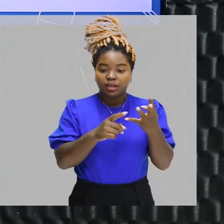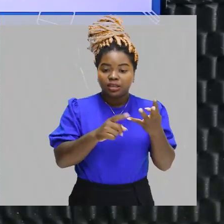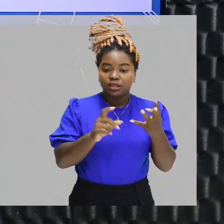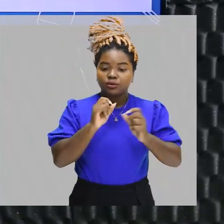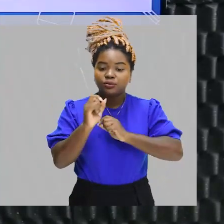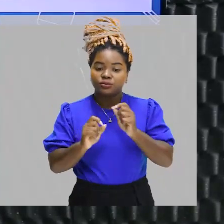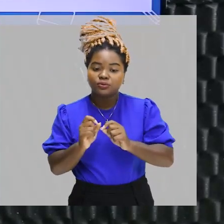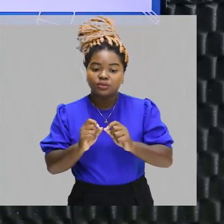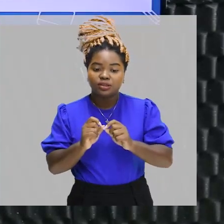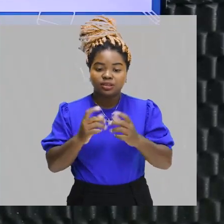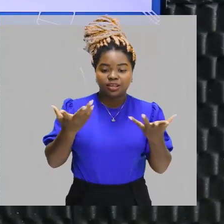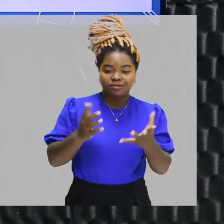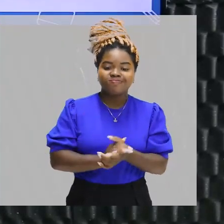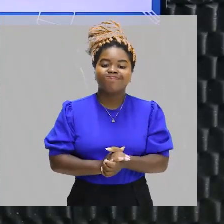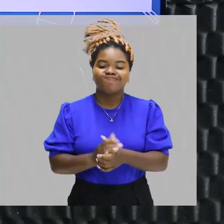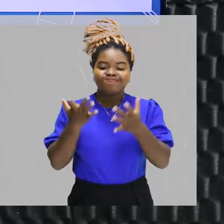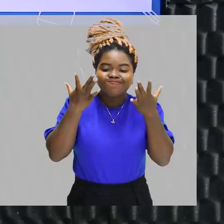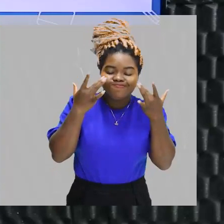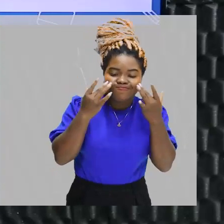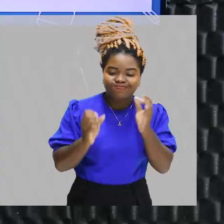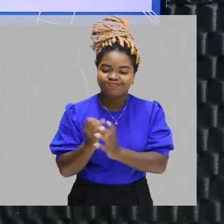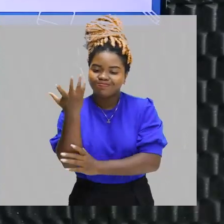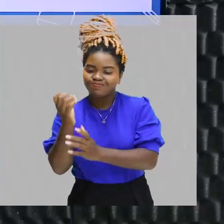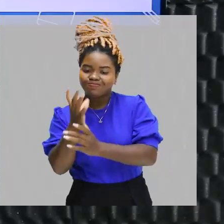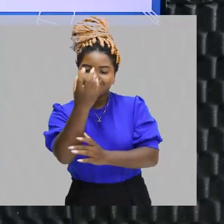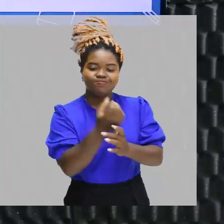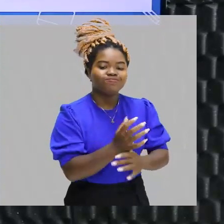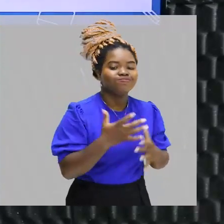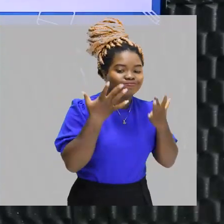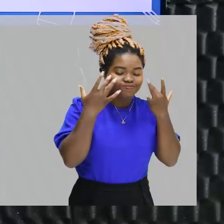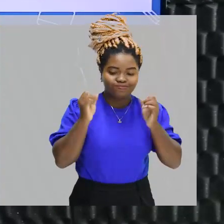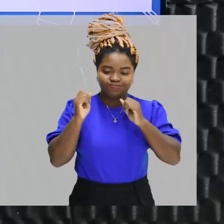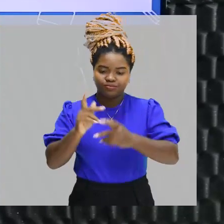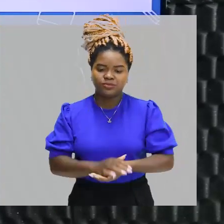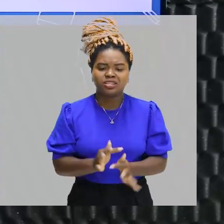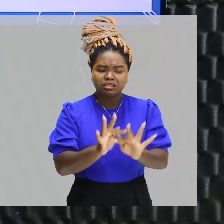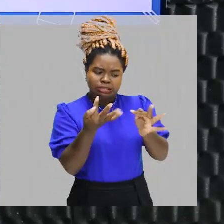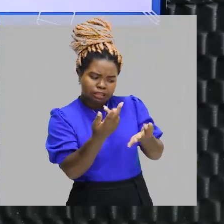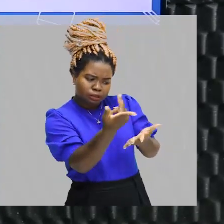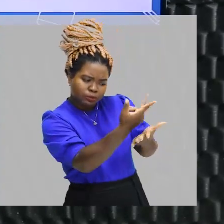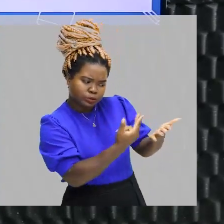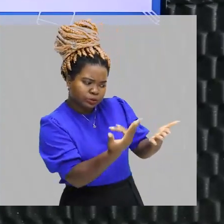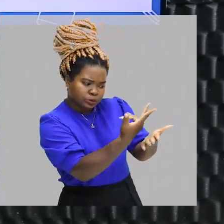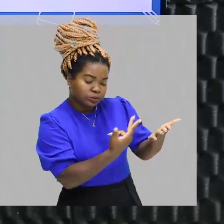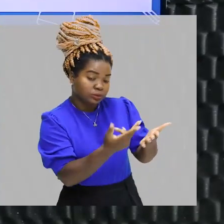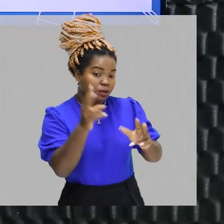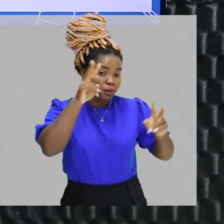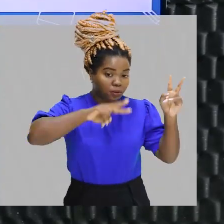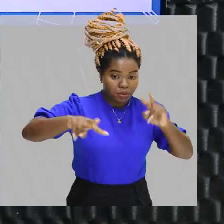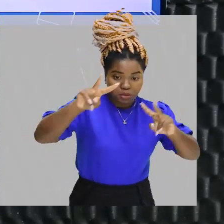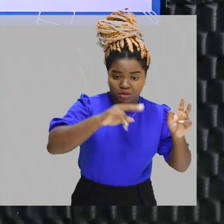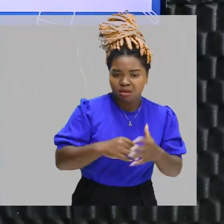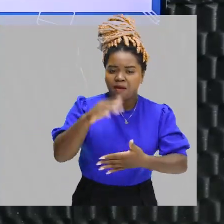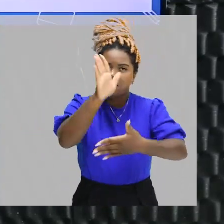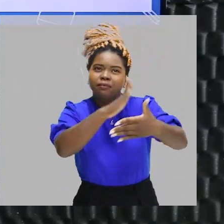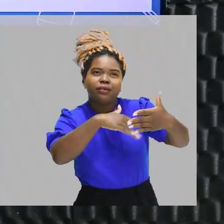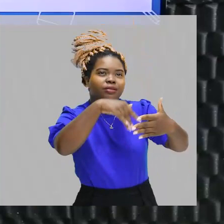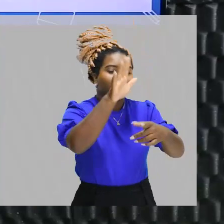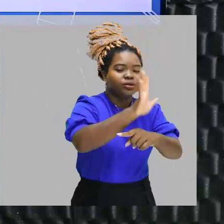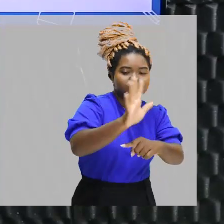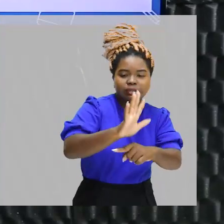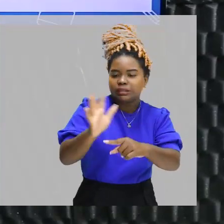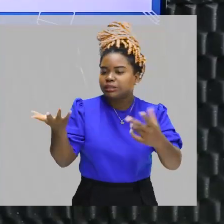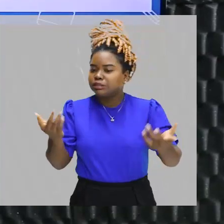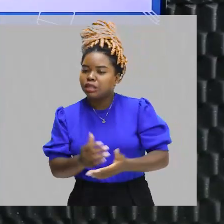grande. Você não consegue perceber que existe mais possibilidades do que simplesmente o desenho, como é o caso das artes visuais, pintura, cinema,